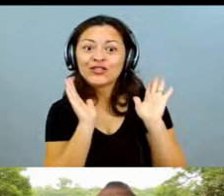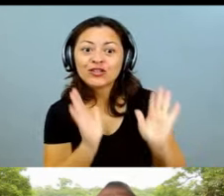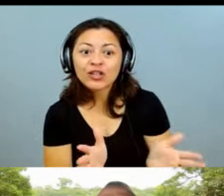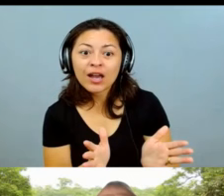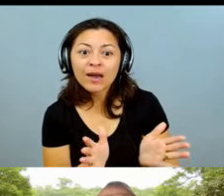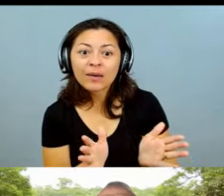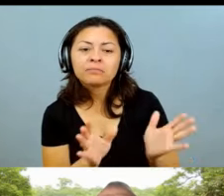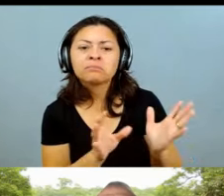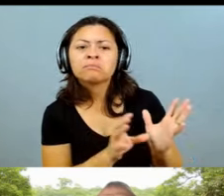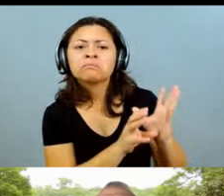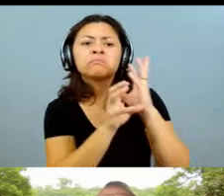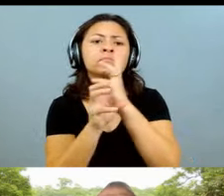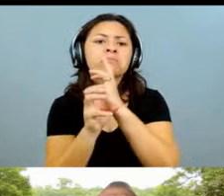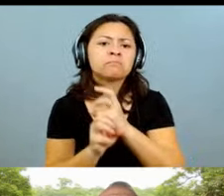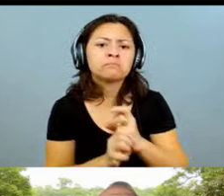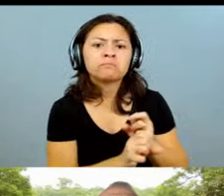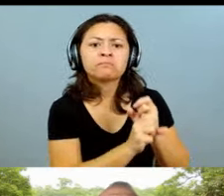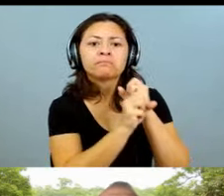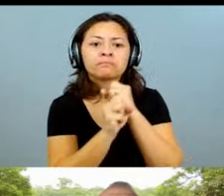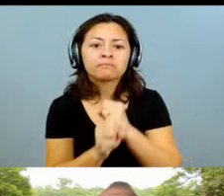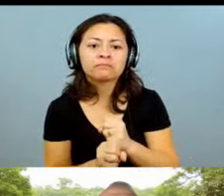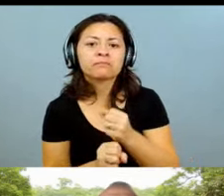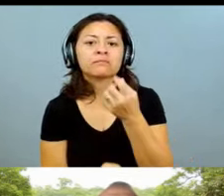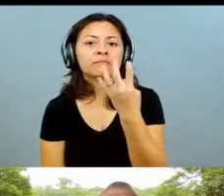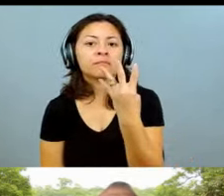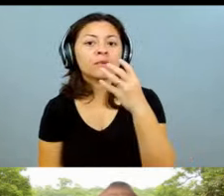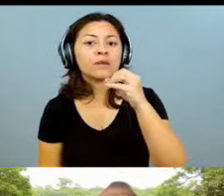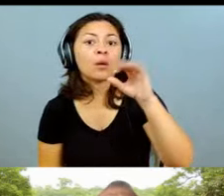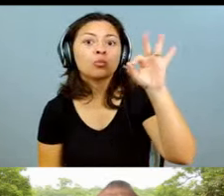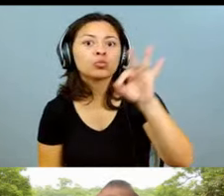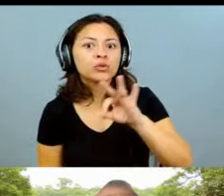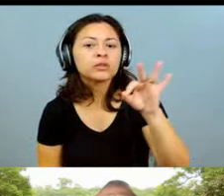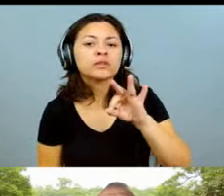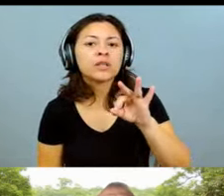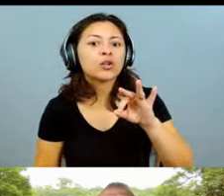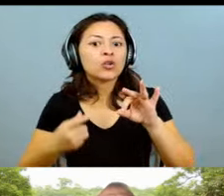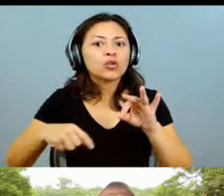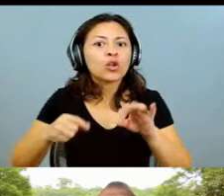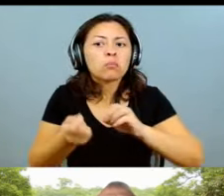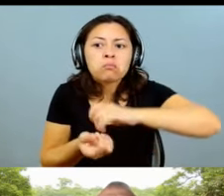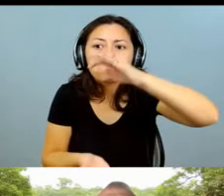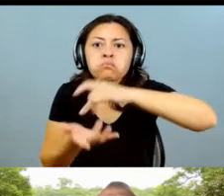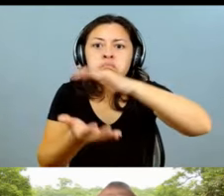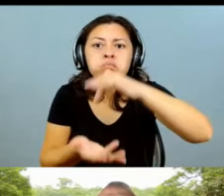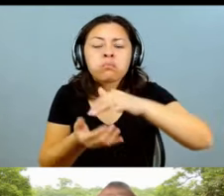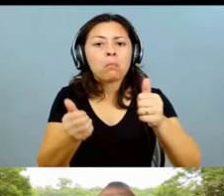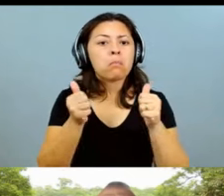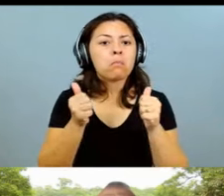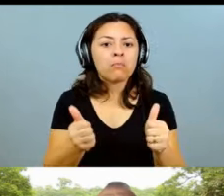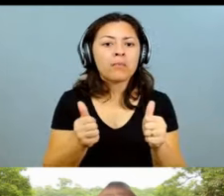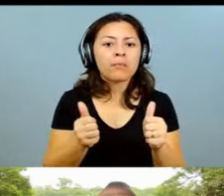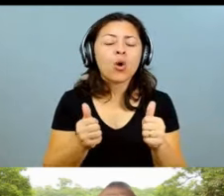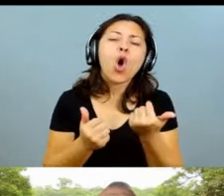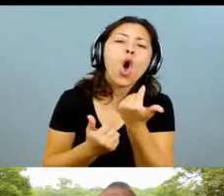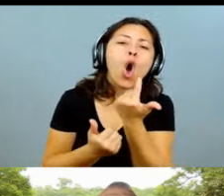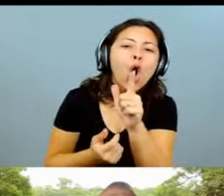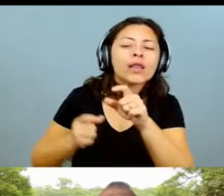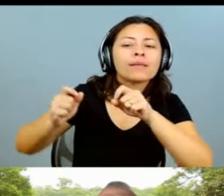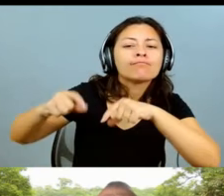somados os compromissos atingimos 40% da produção estimada para as demais culturas ainda não